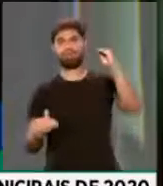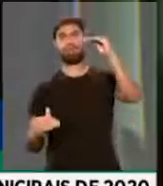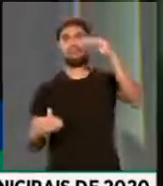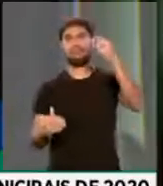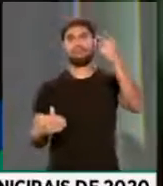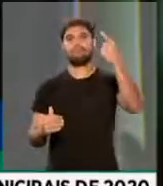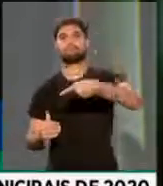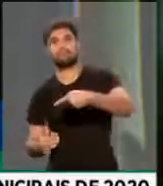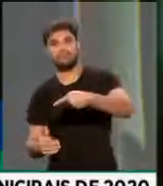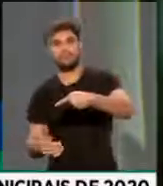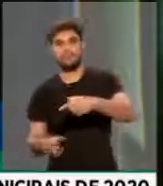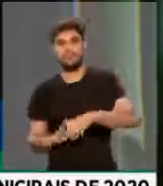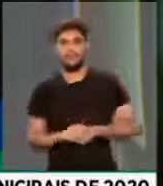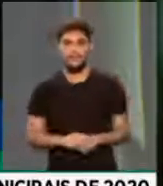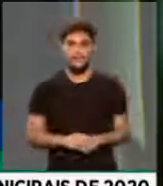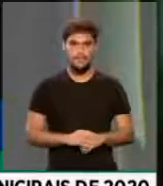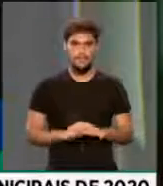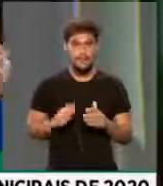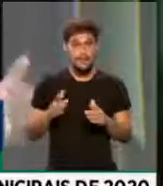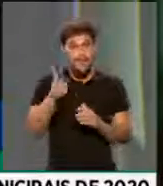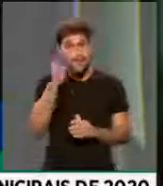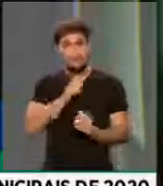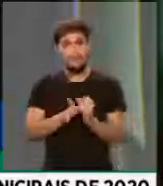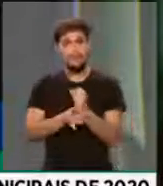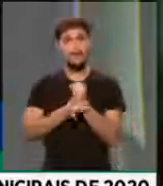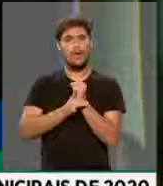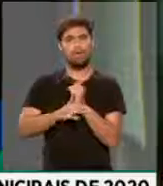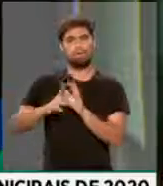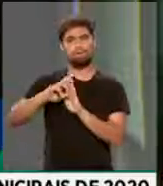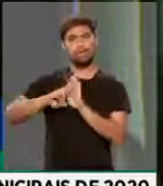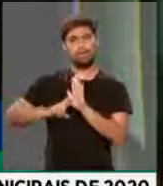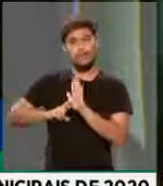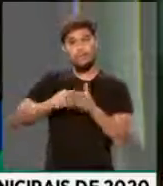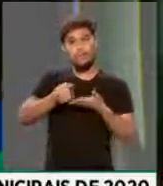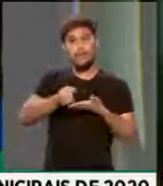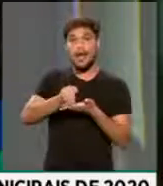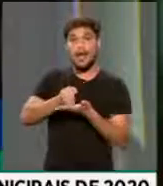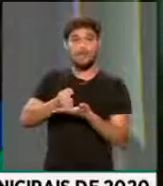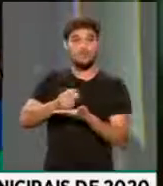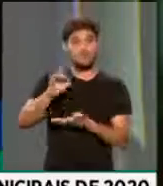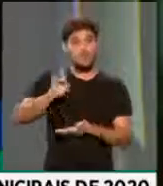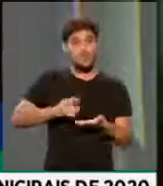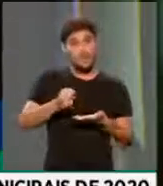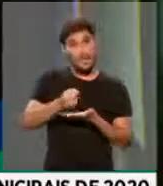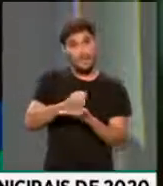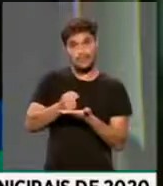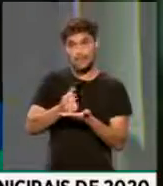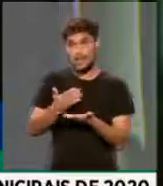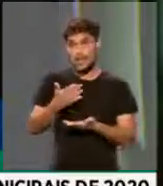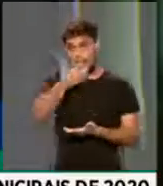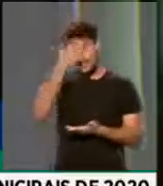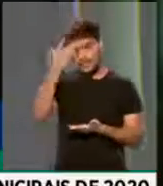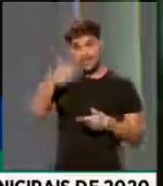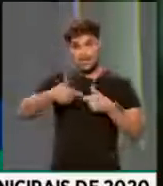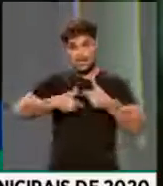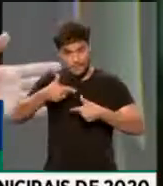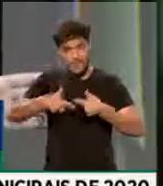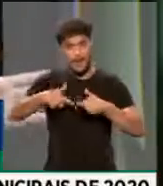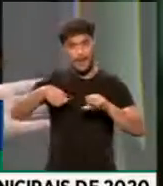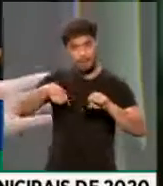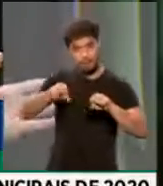caso. Exatamente para garantir direitos mínimos. E essas pessoas, os entregadores de aplicativos,